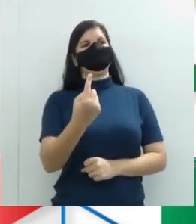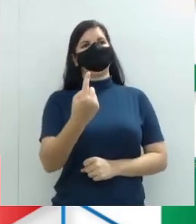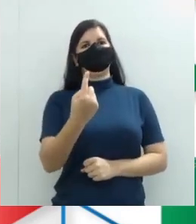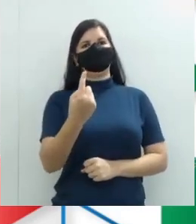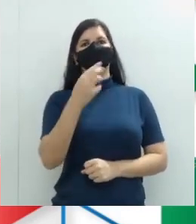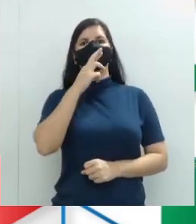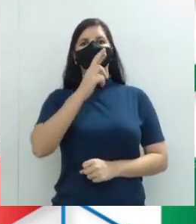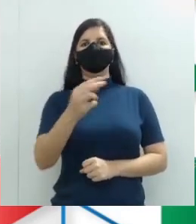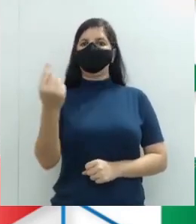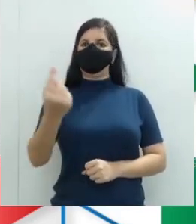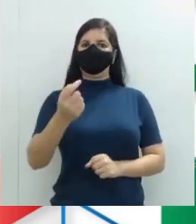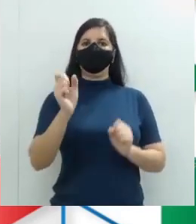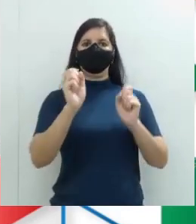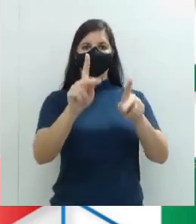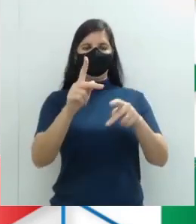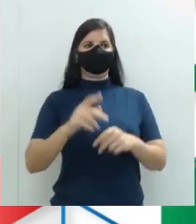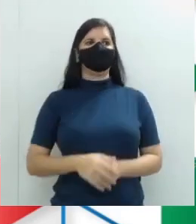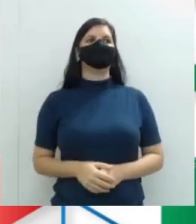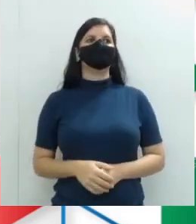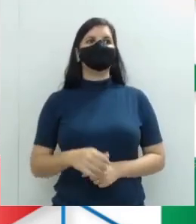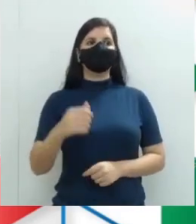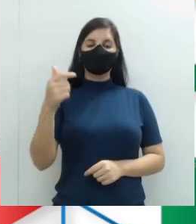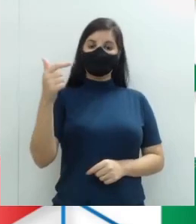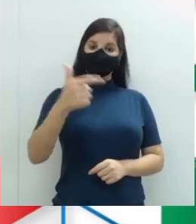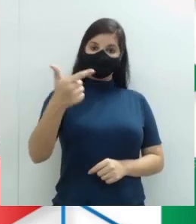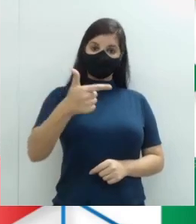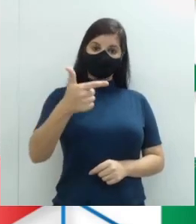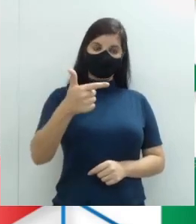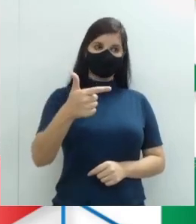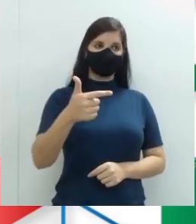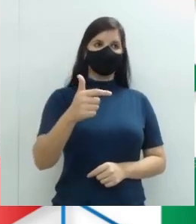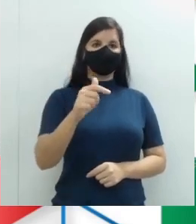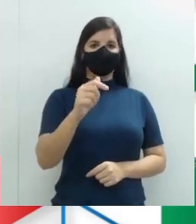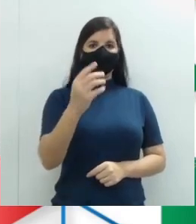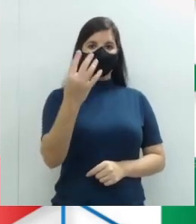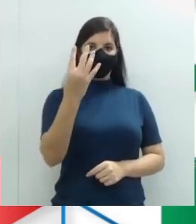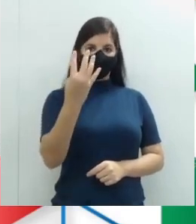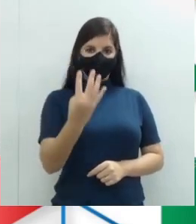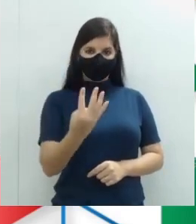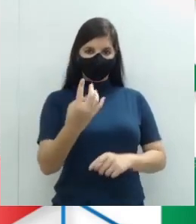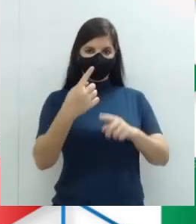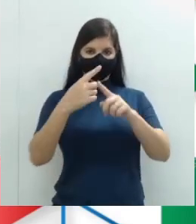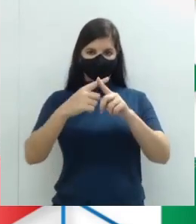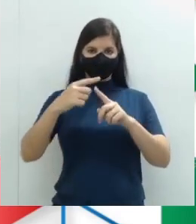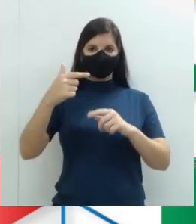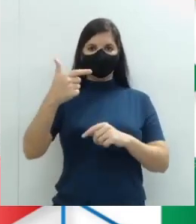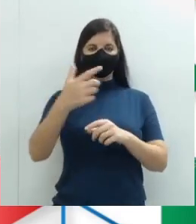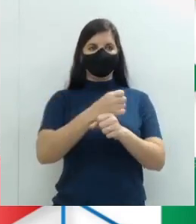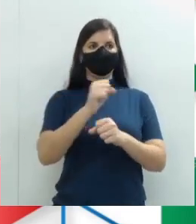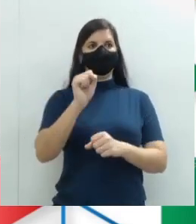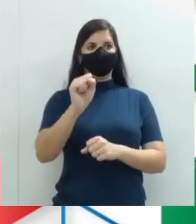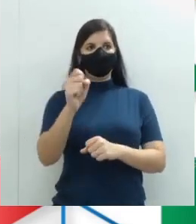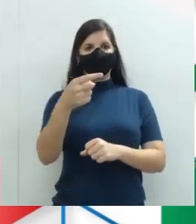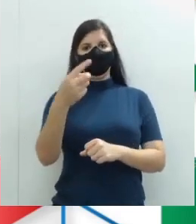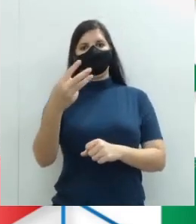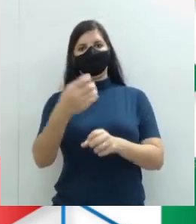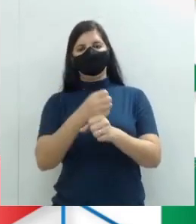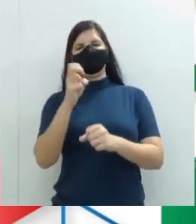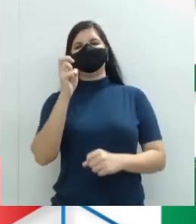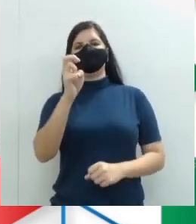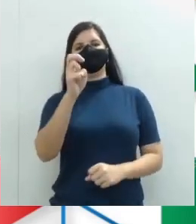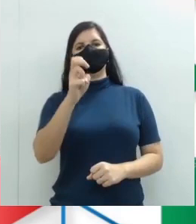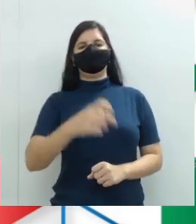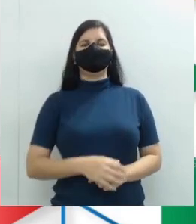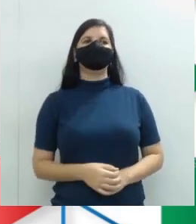termo consagrado. Segundo termo, A2. Então, 4 vezes 2, 8, menos 3,